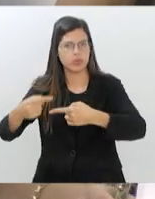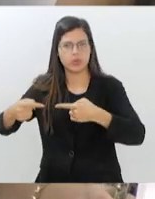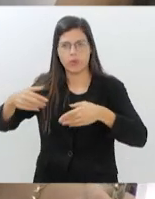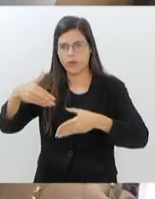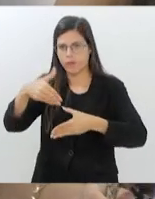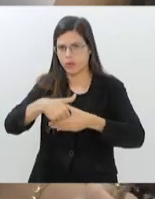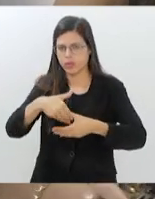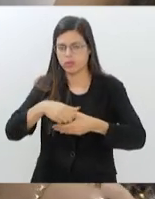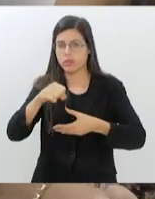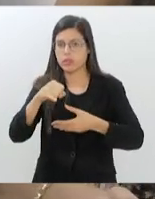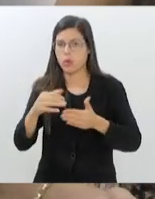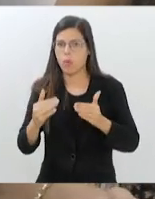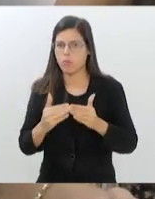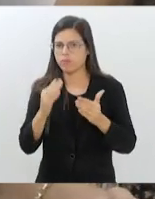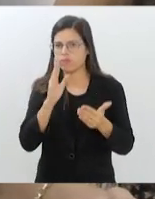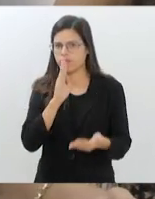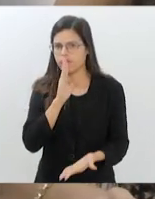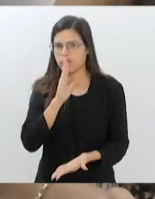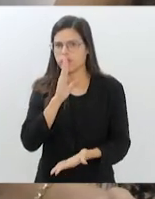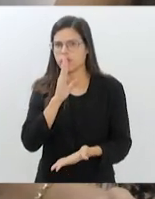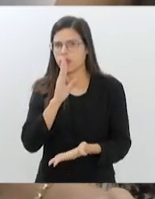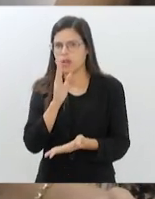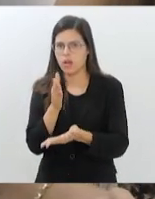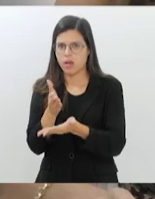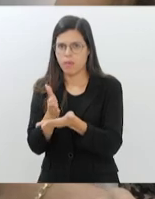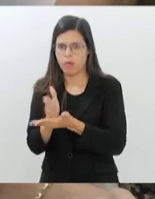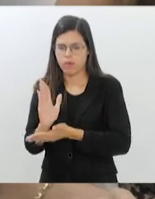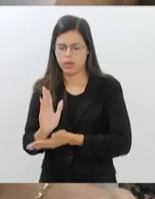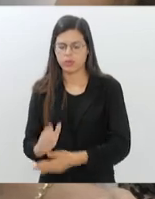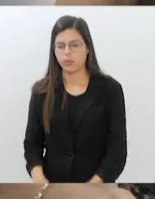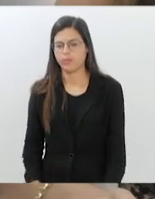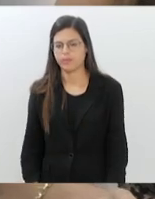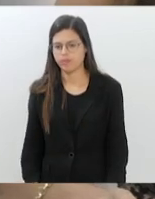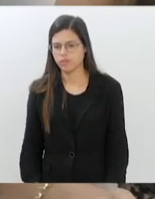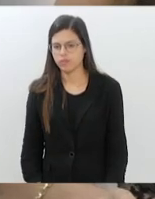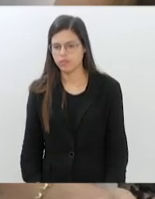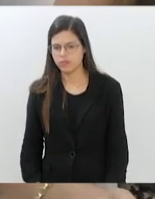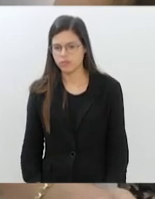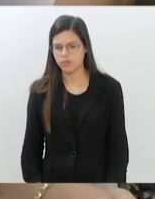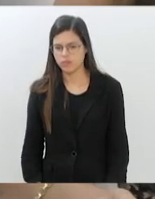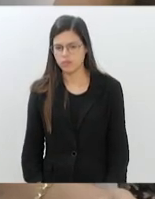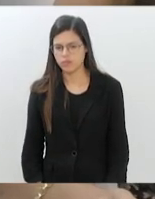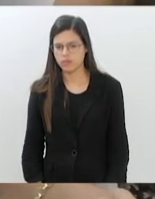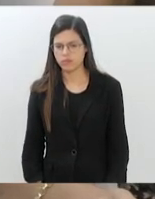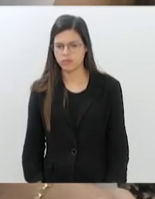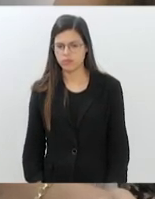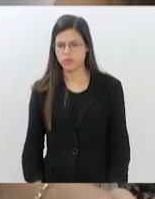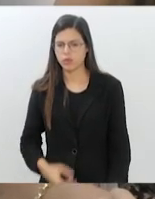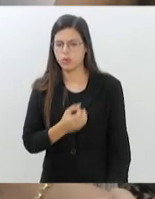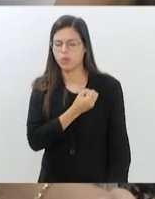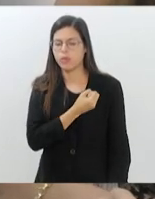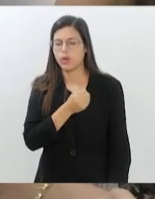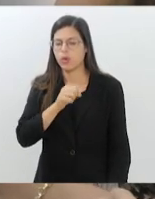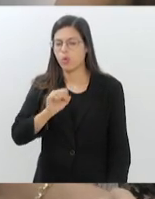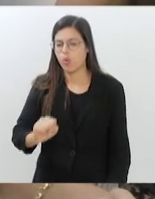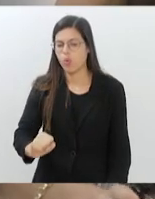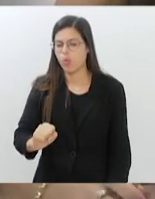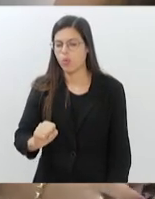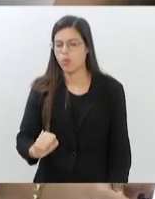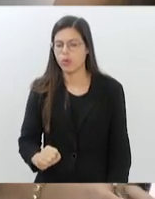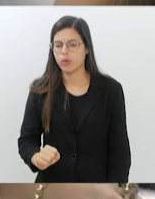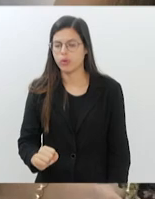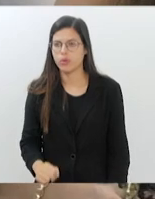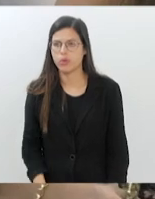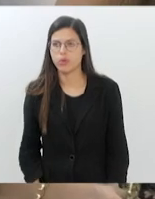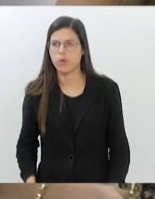votação os senhores que aprovam permaneçam Como estão aprovado o no item oito da pauta agora é discussão